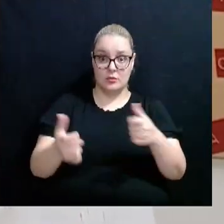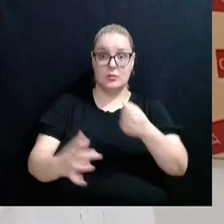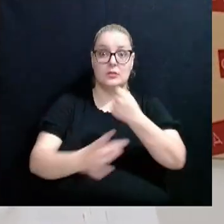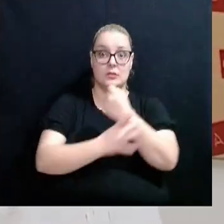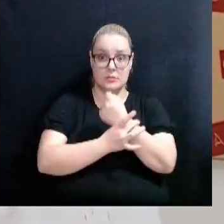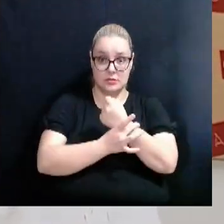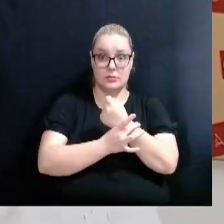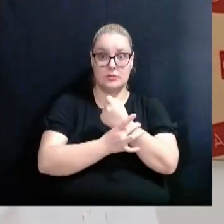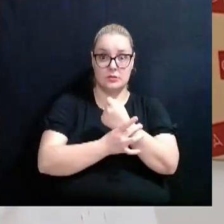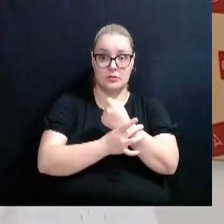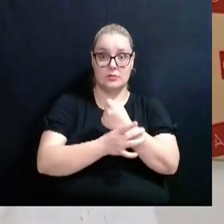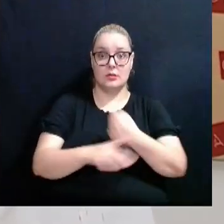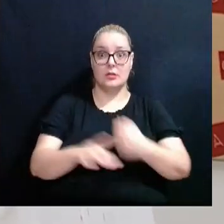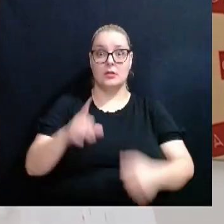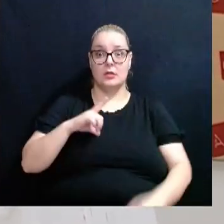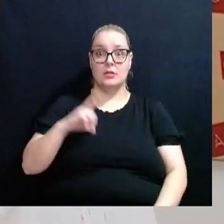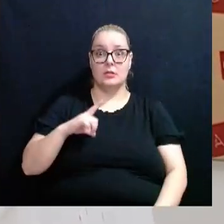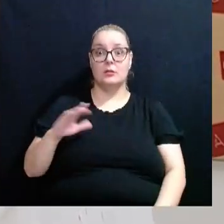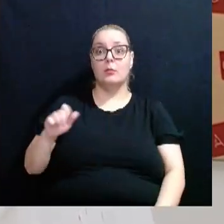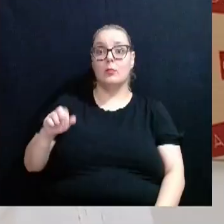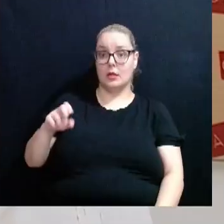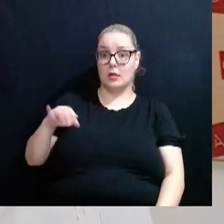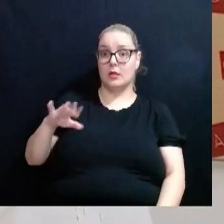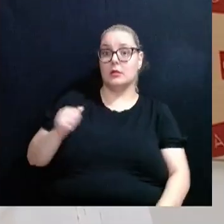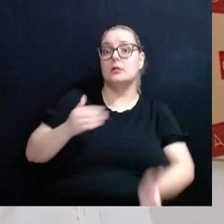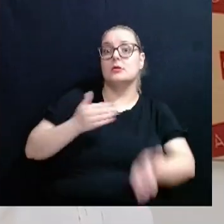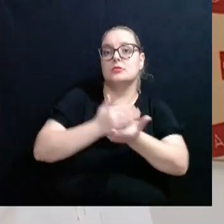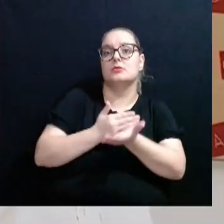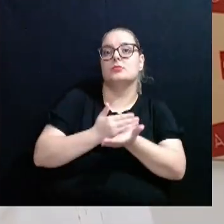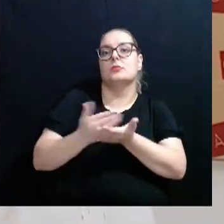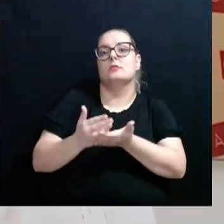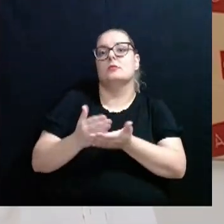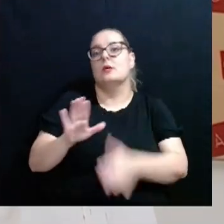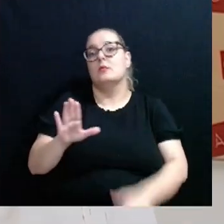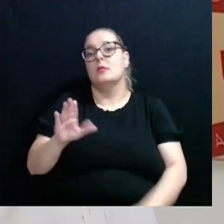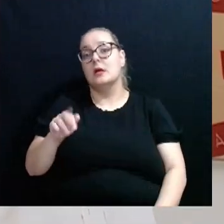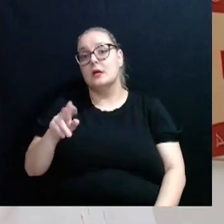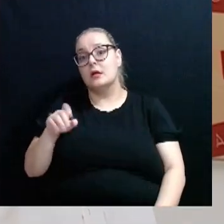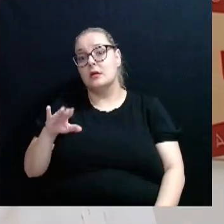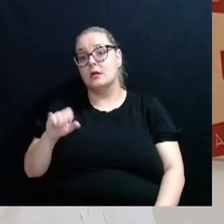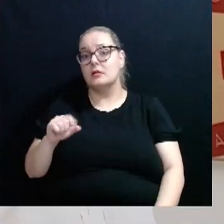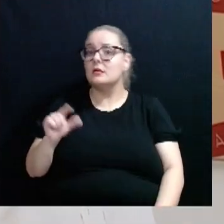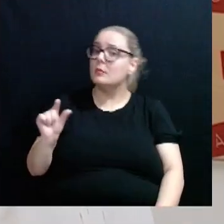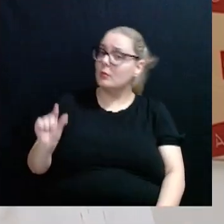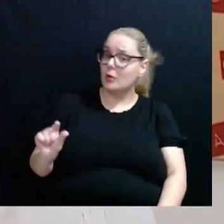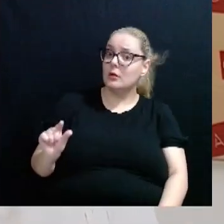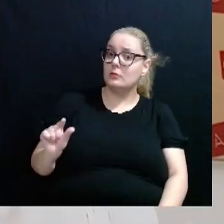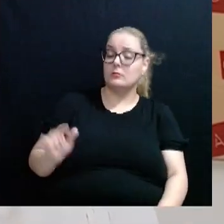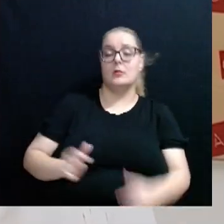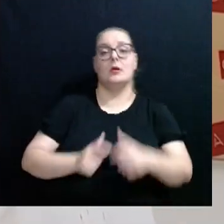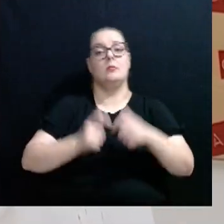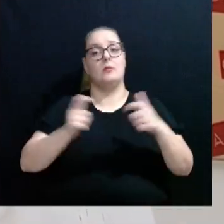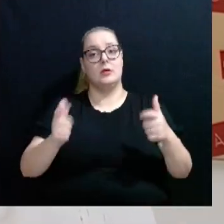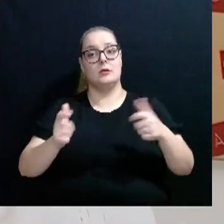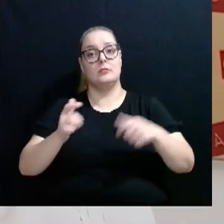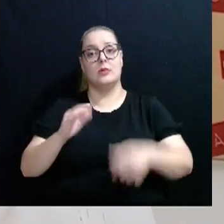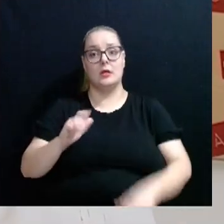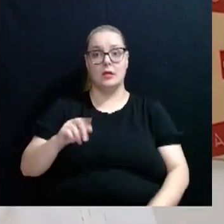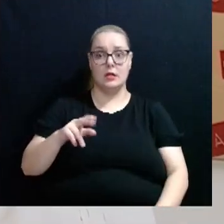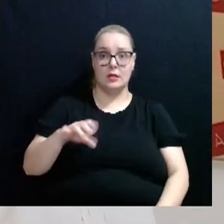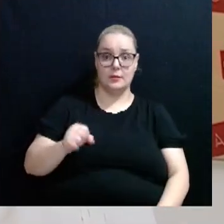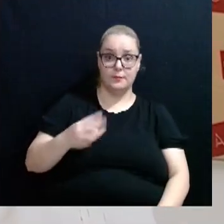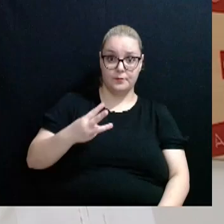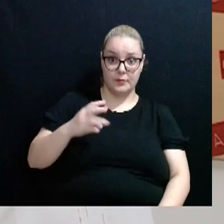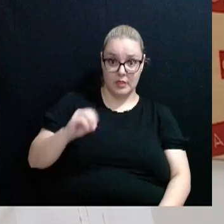uma carência no começo. Mas essas carências são pequenas. A grande maioria dessas carências vai de 30 a no